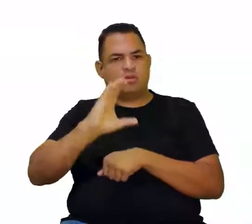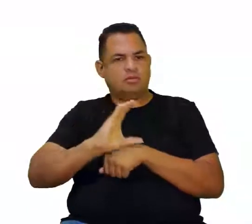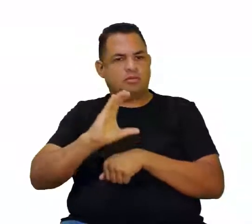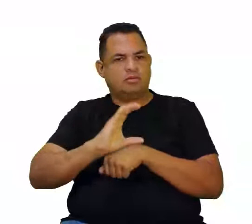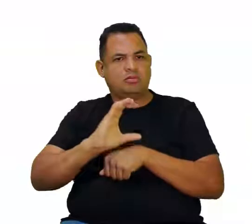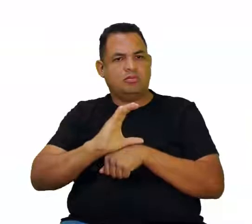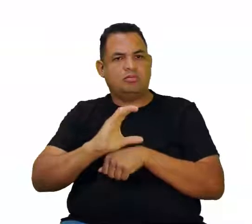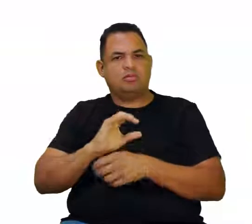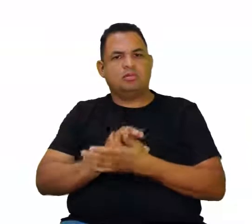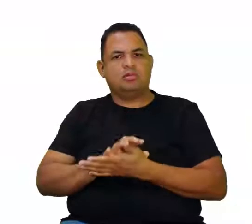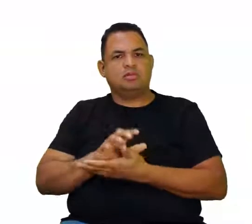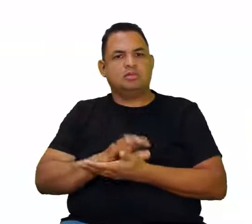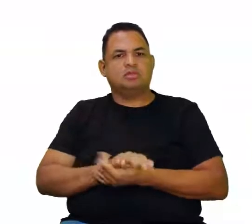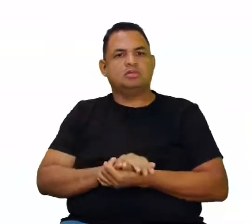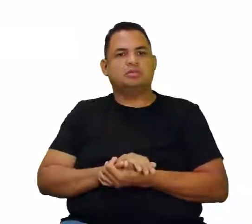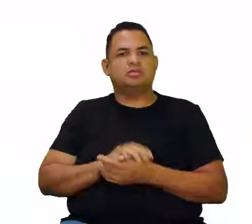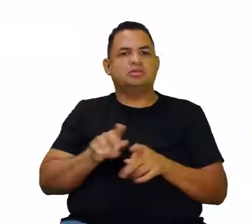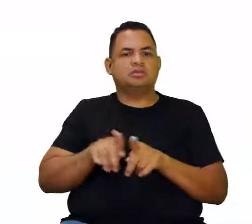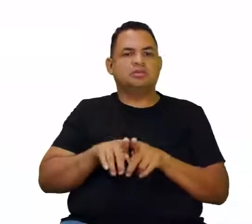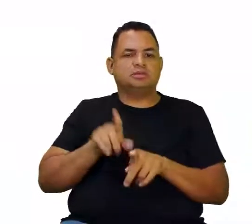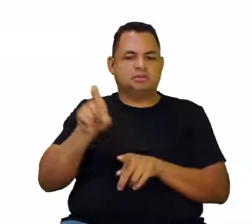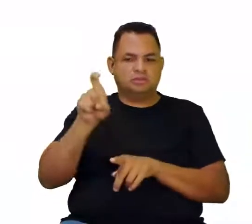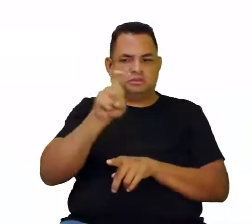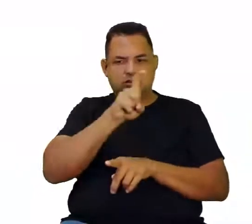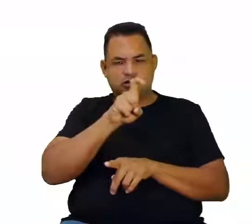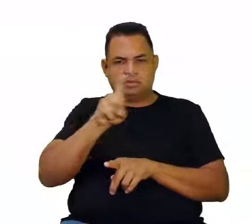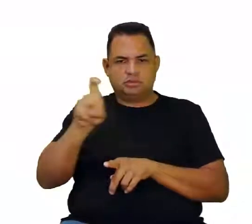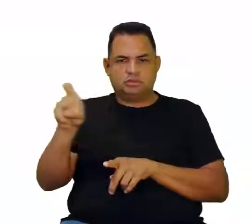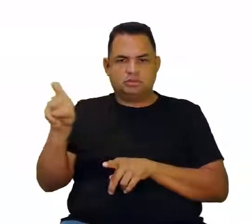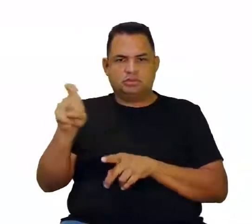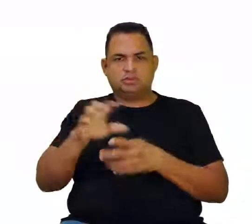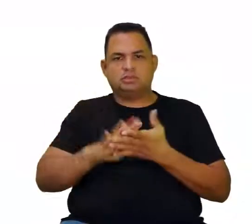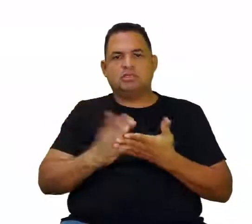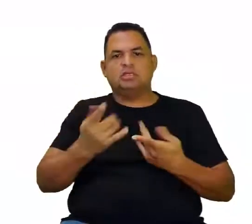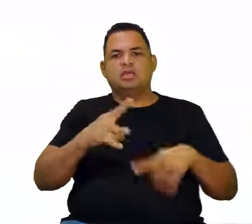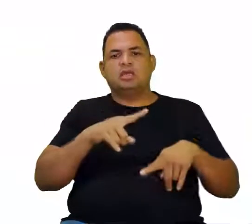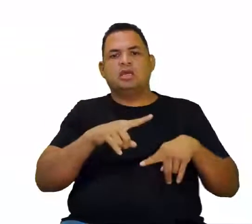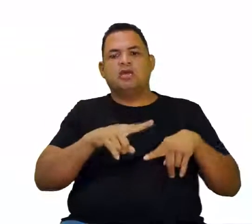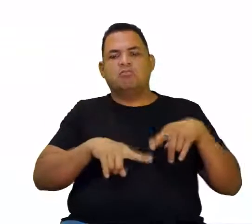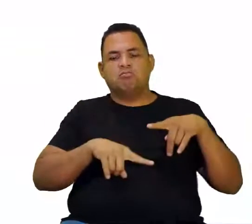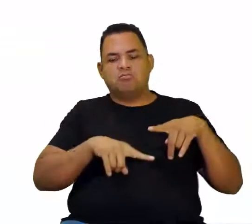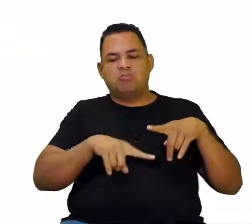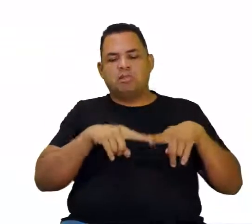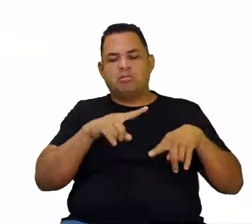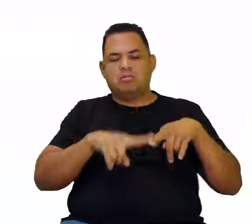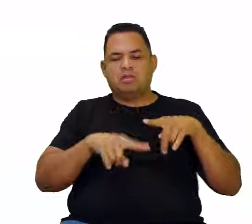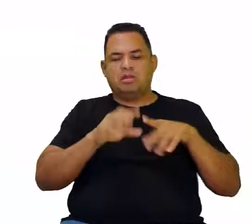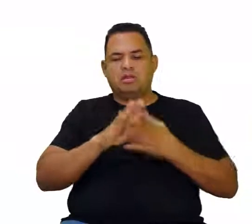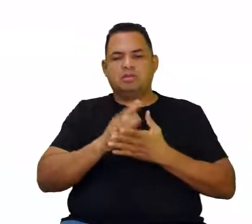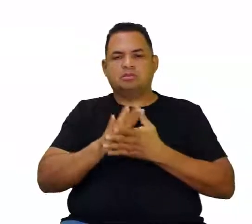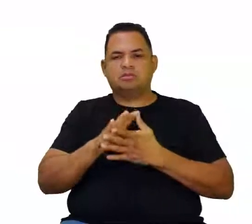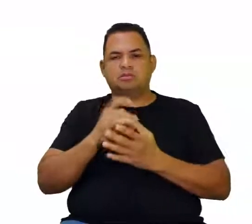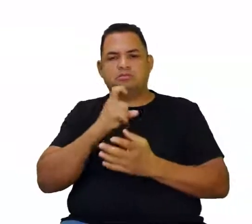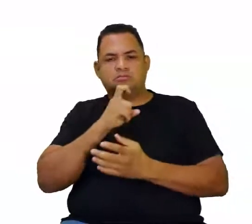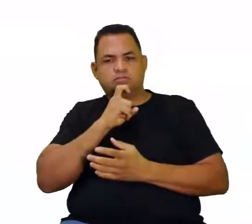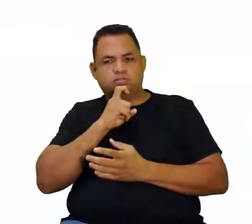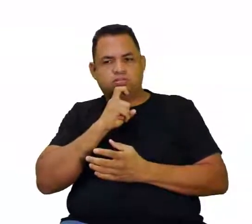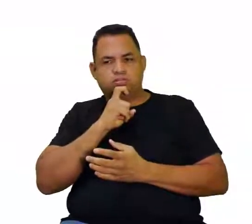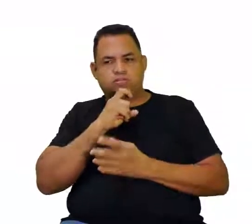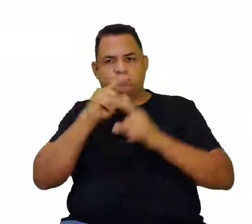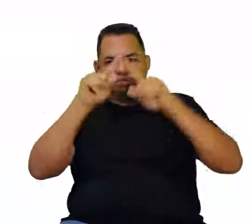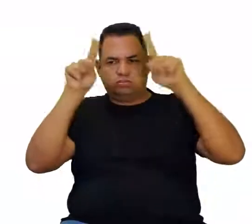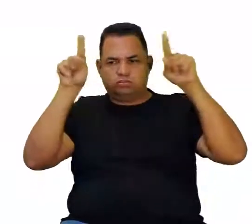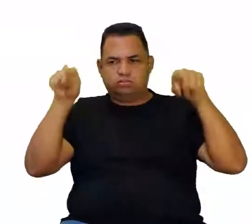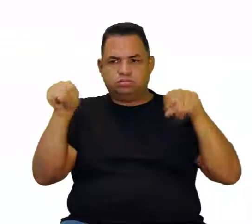e em aerosóis e aparelhos de refrigeração. Aí vem,